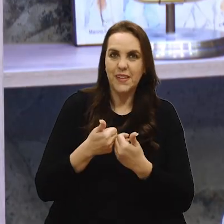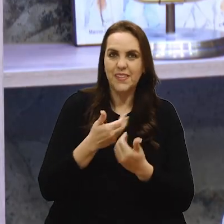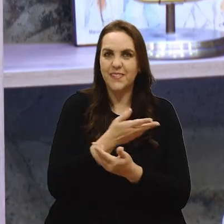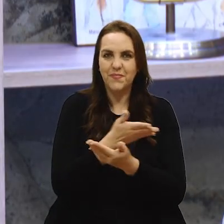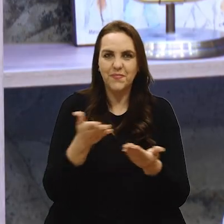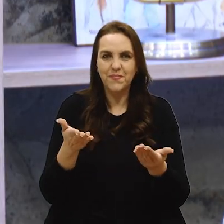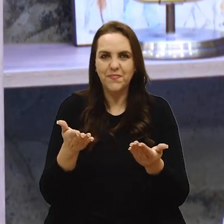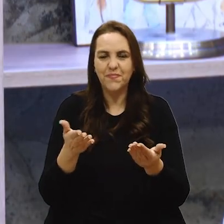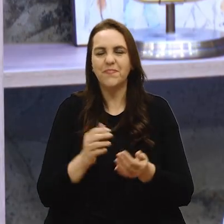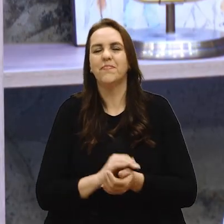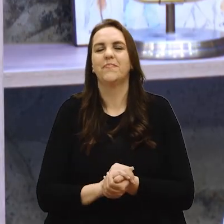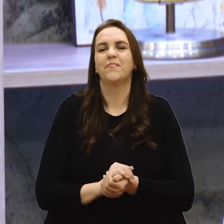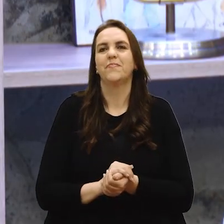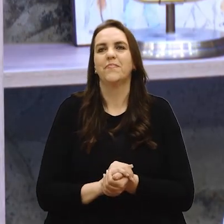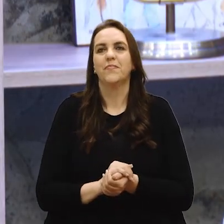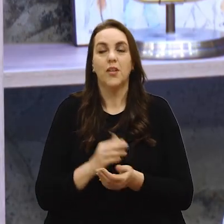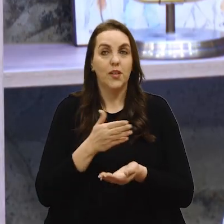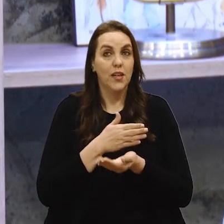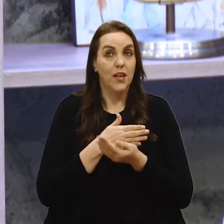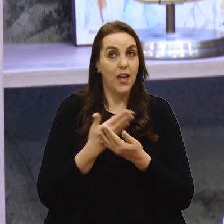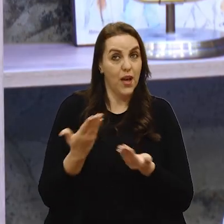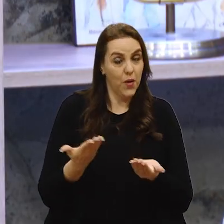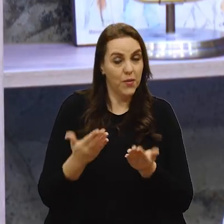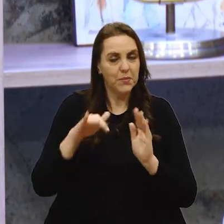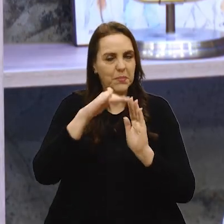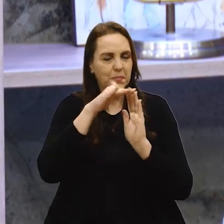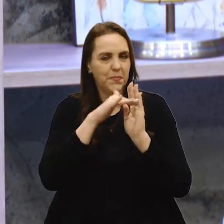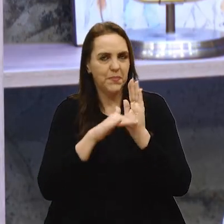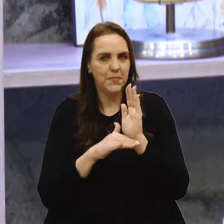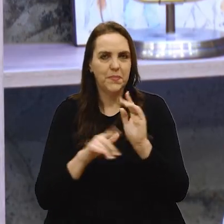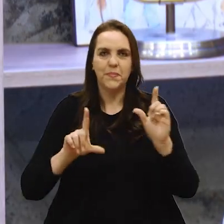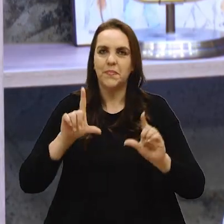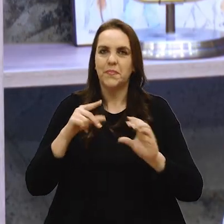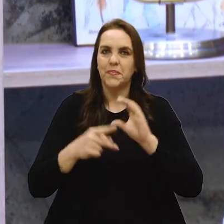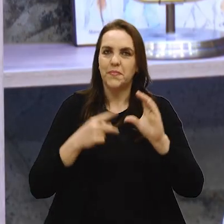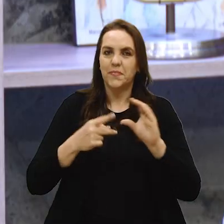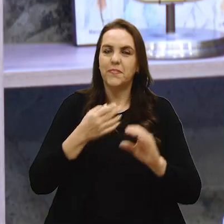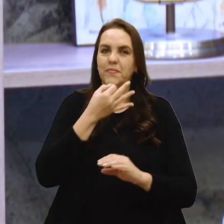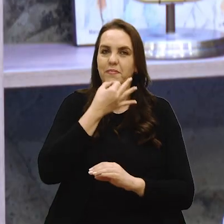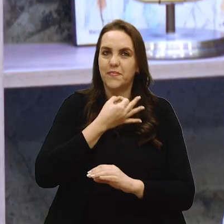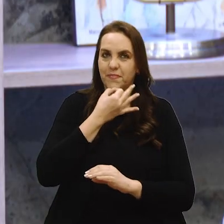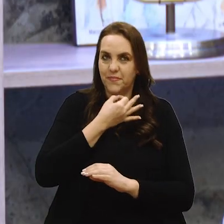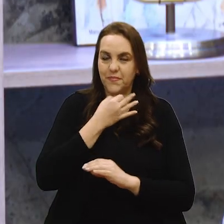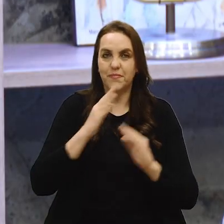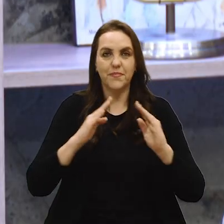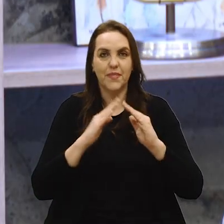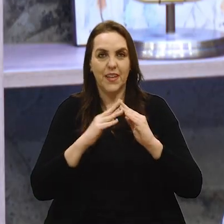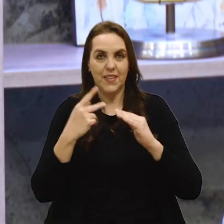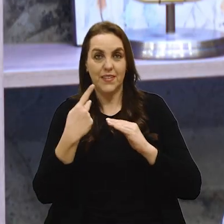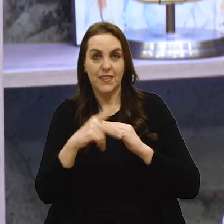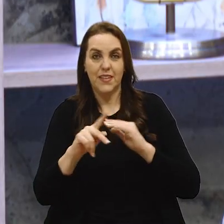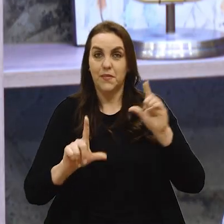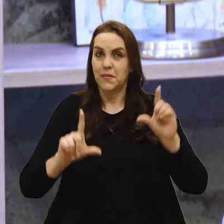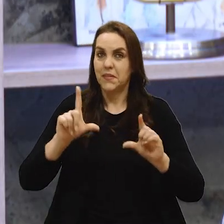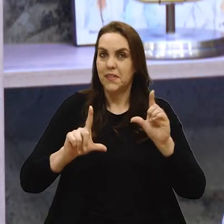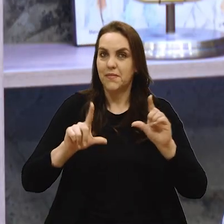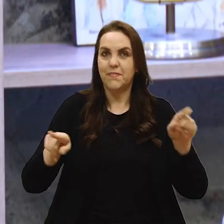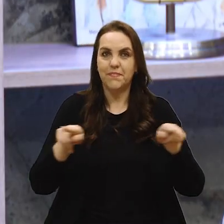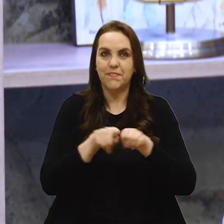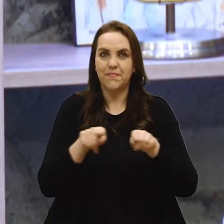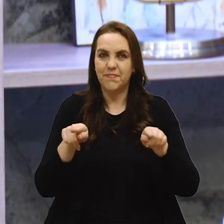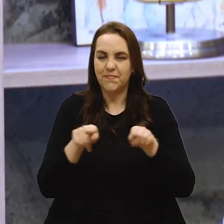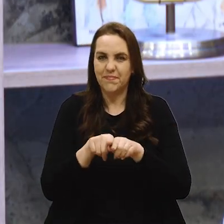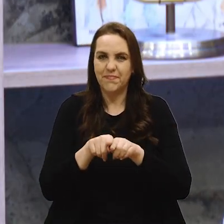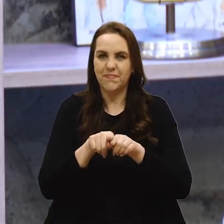Oi, oi, gente, tudo bem com vocês? Estamos na programação da TV Câmara Caxias, a casa é sua, a